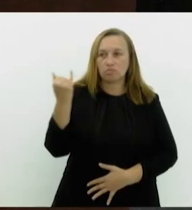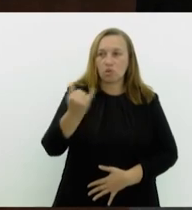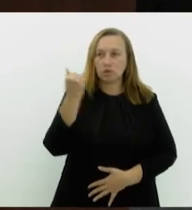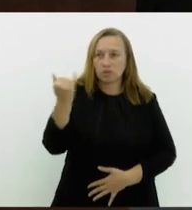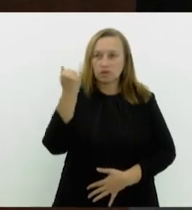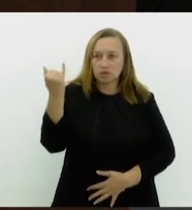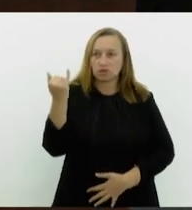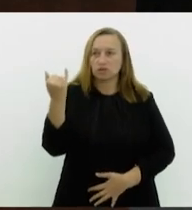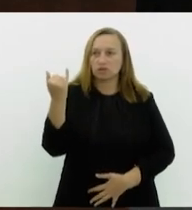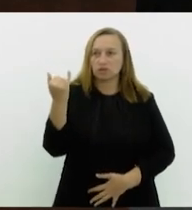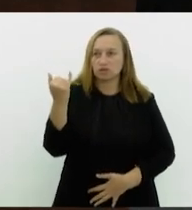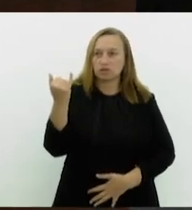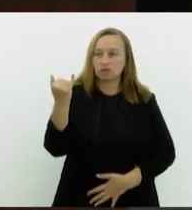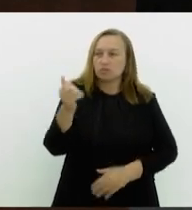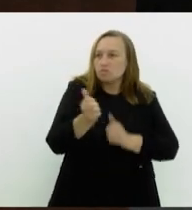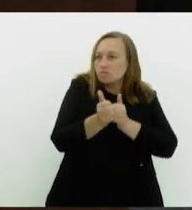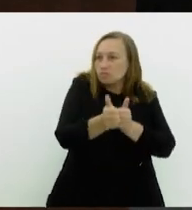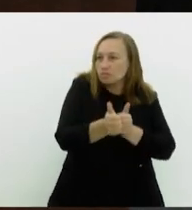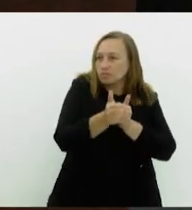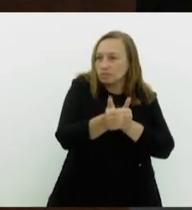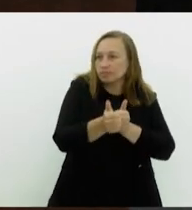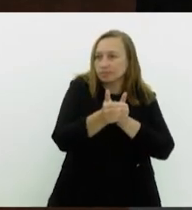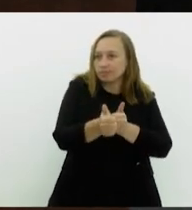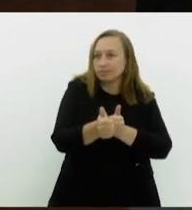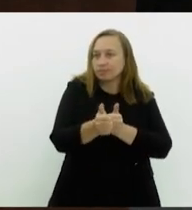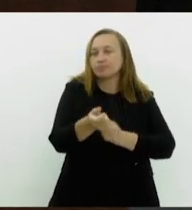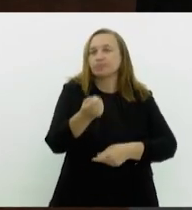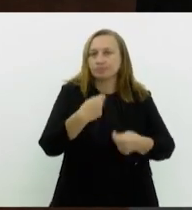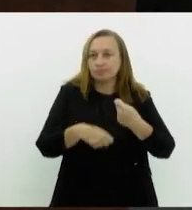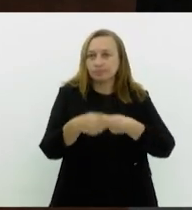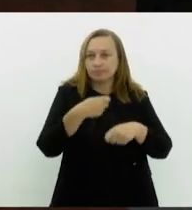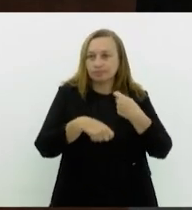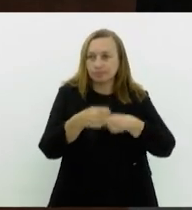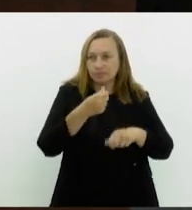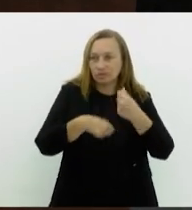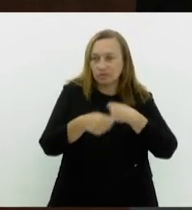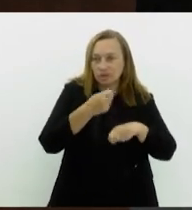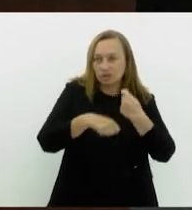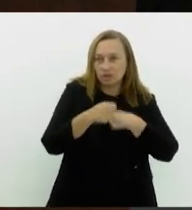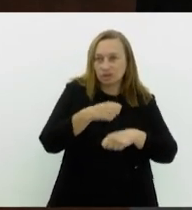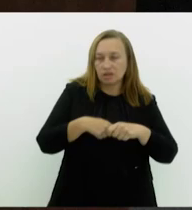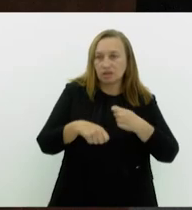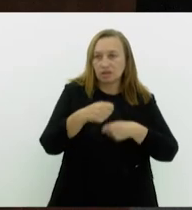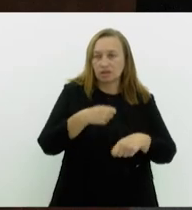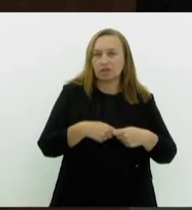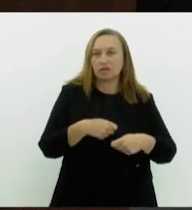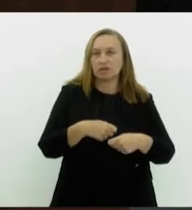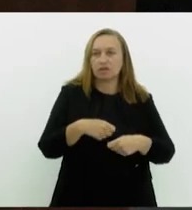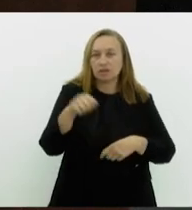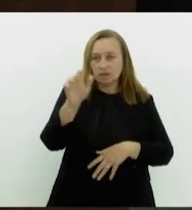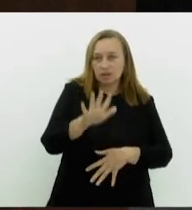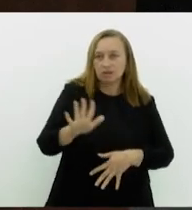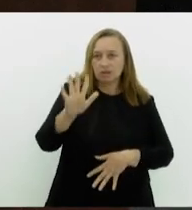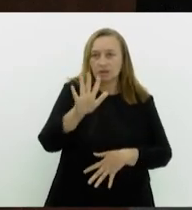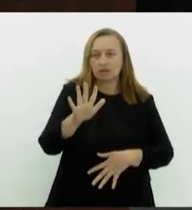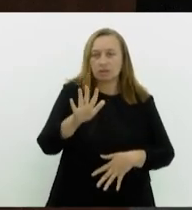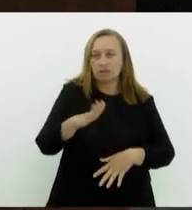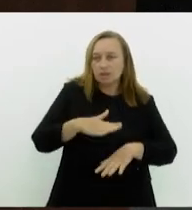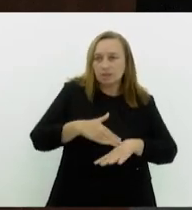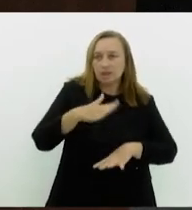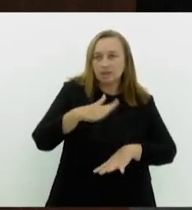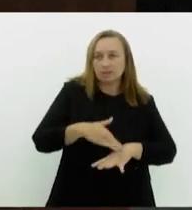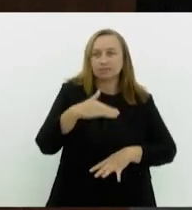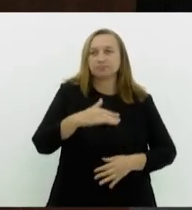esse importante segmento da economia nacional, setor econômico que cada vez mais